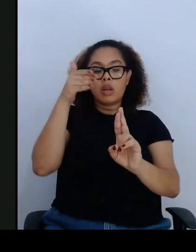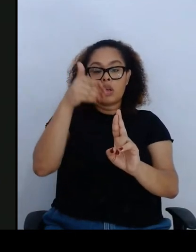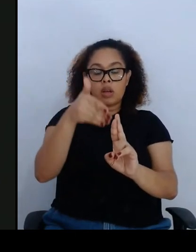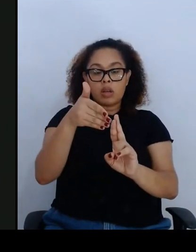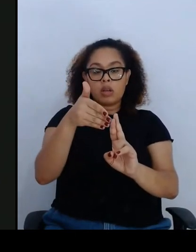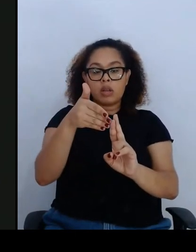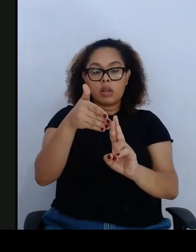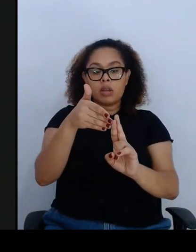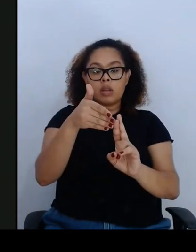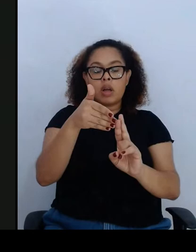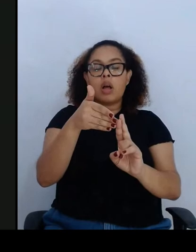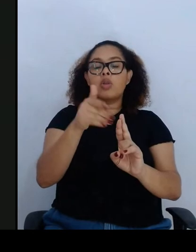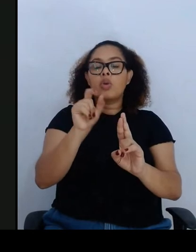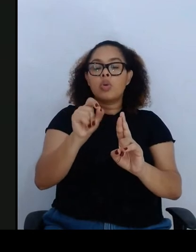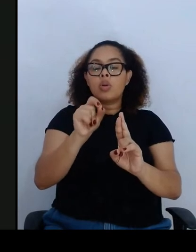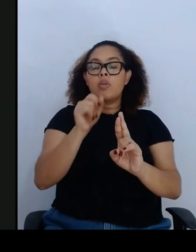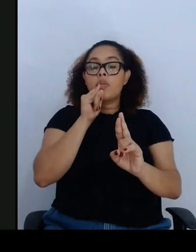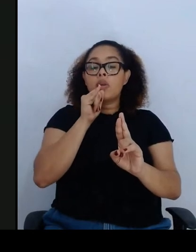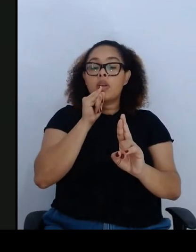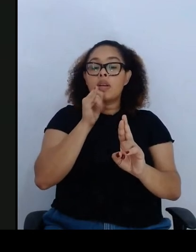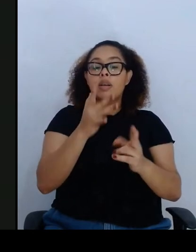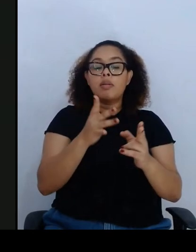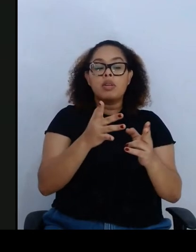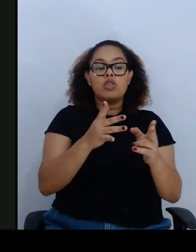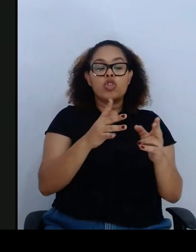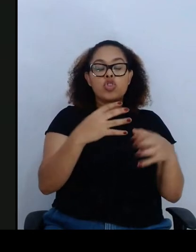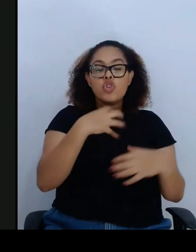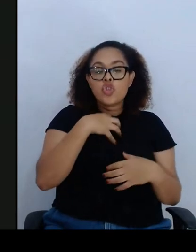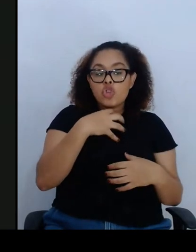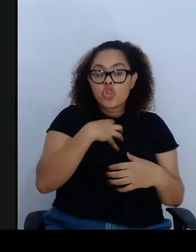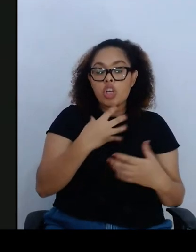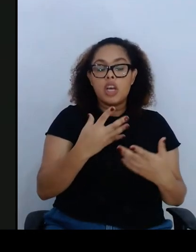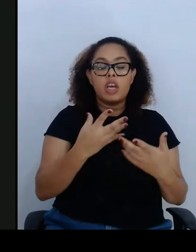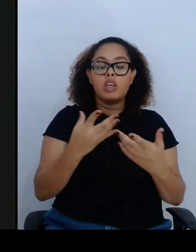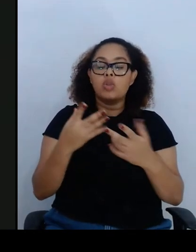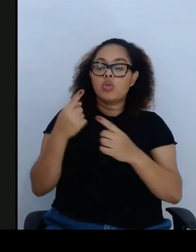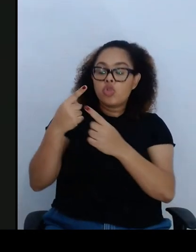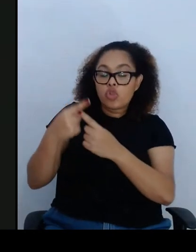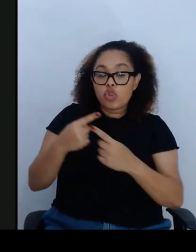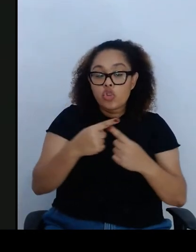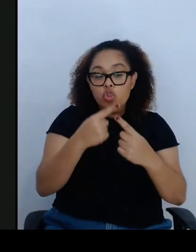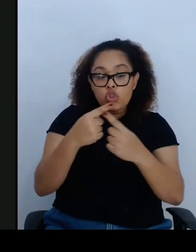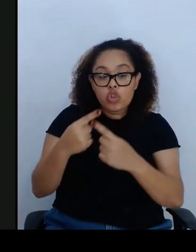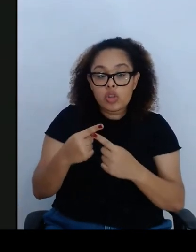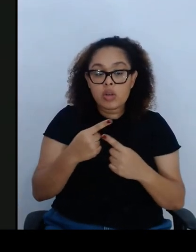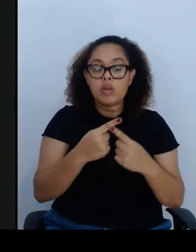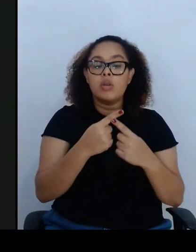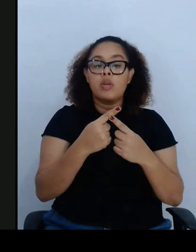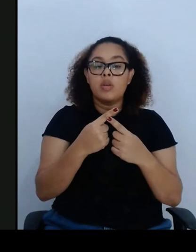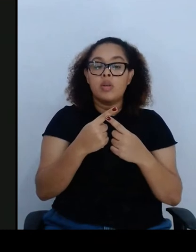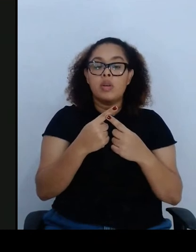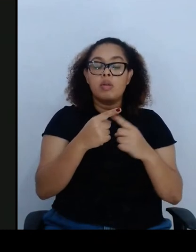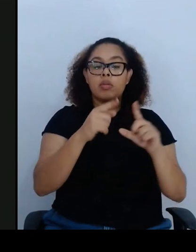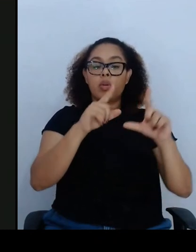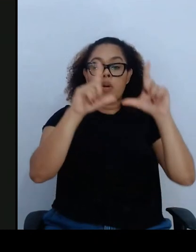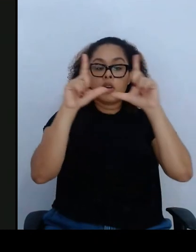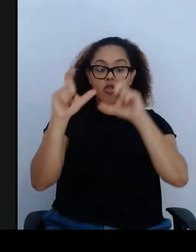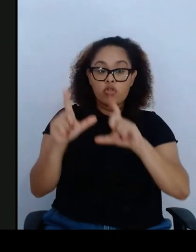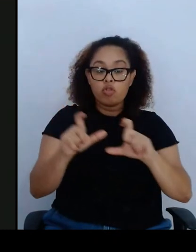essa relação entre diferentes formas diferentes tipos e diferentes níveis de imagem